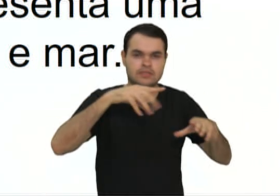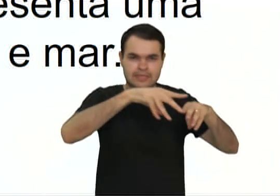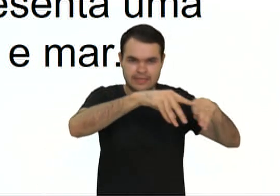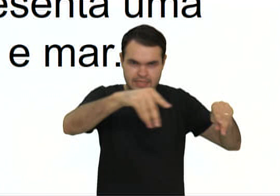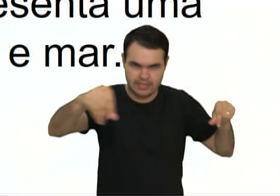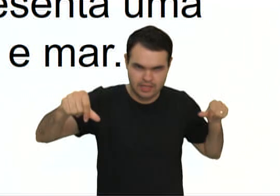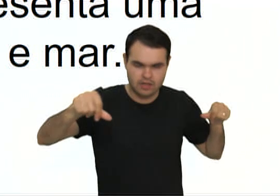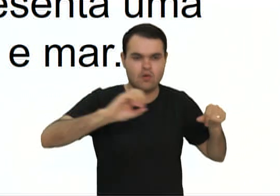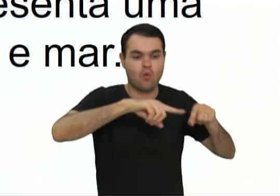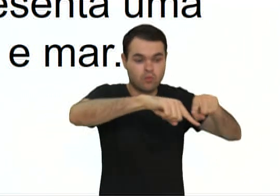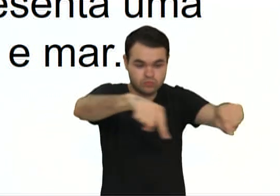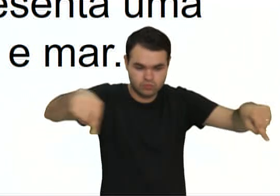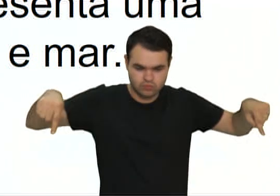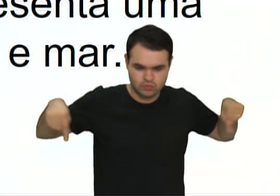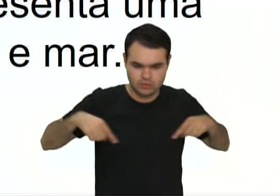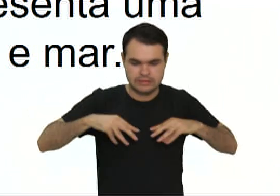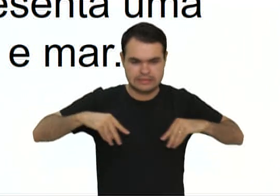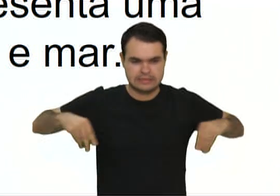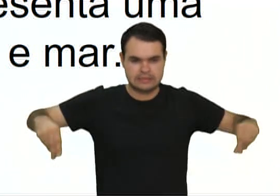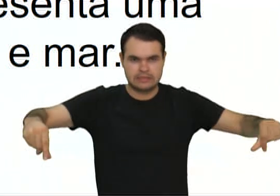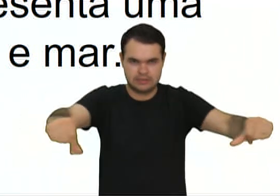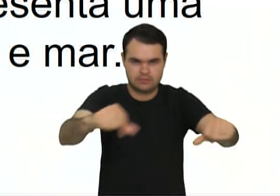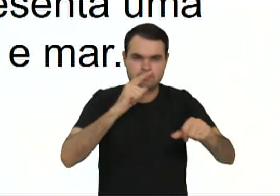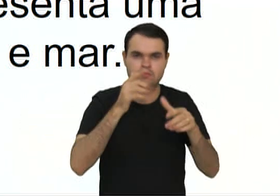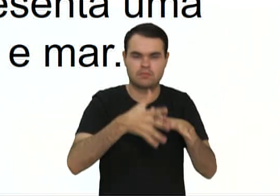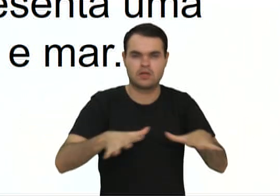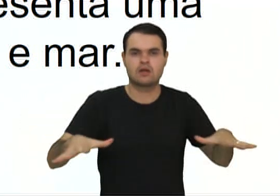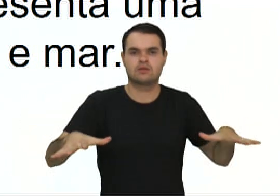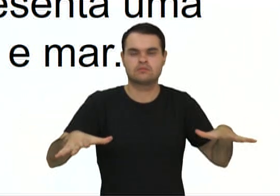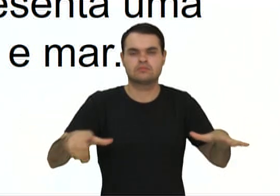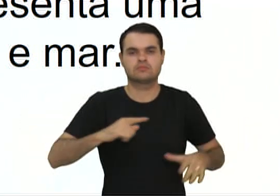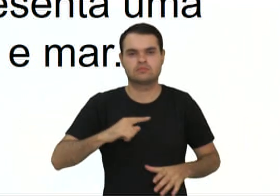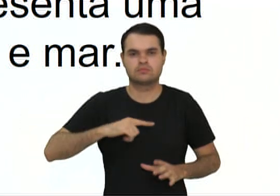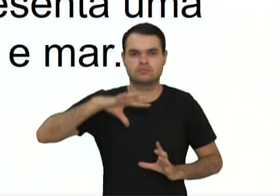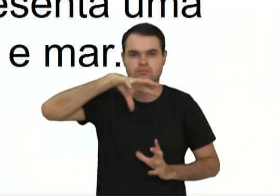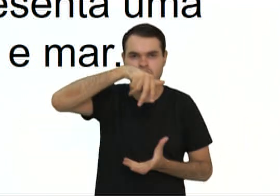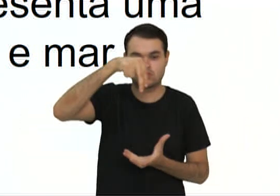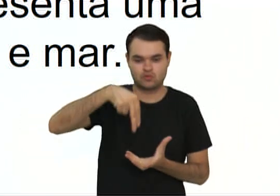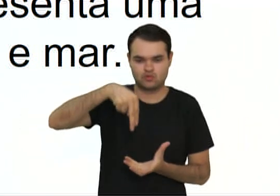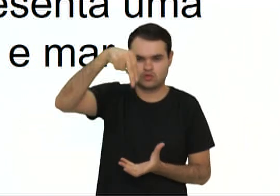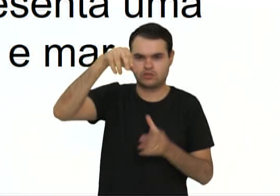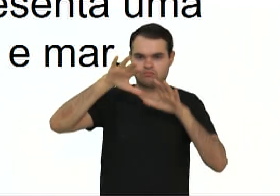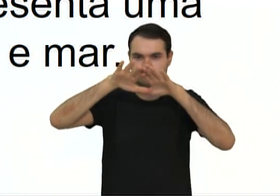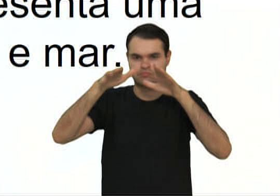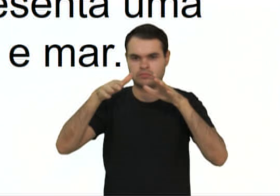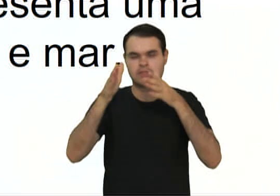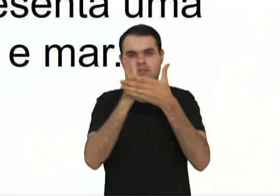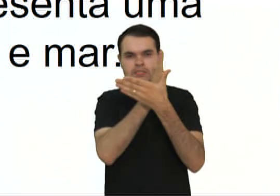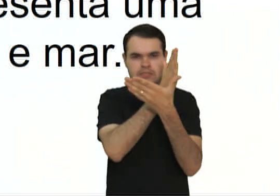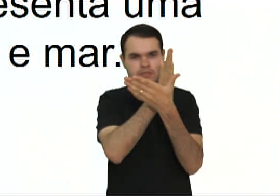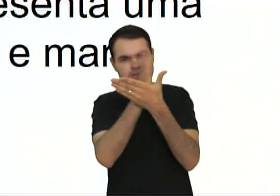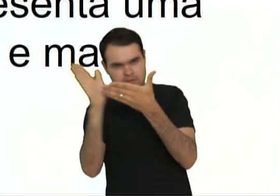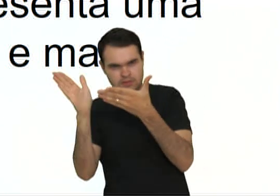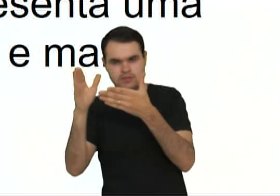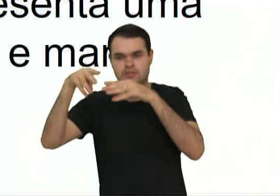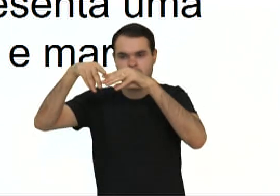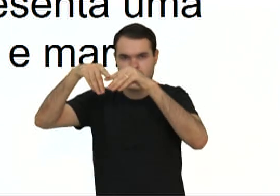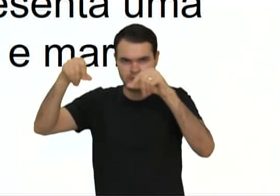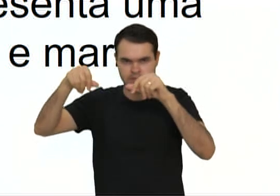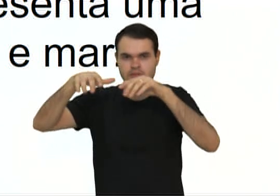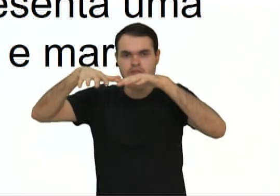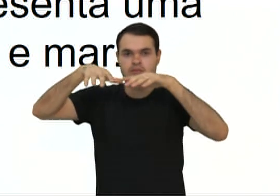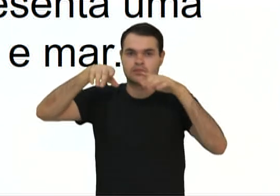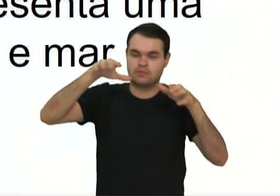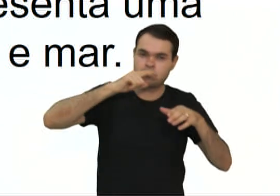Em decorrência do estado da deriva continental, o hemisfério norte apresenta uma razoável proporção entre mar